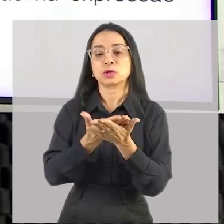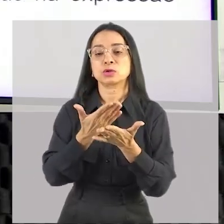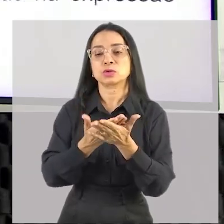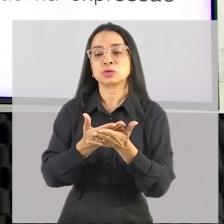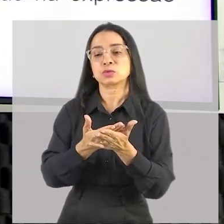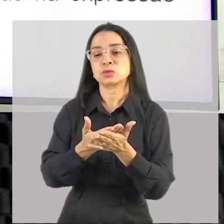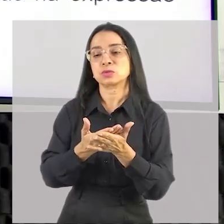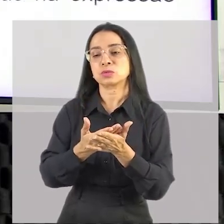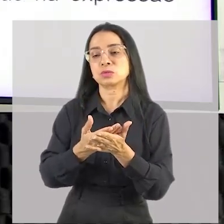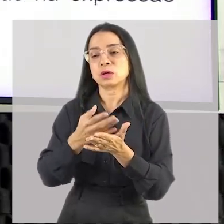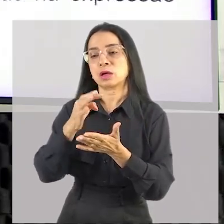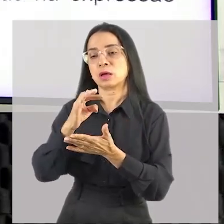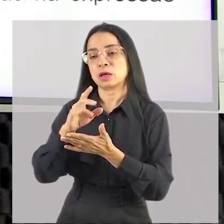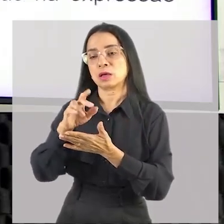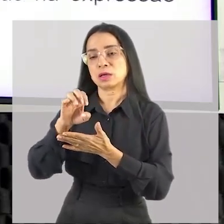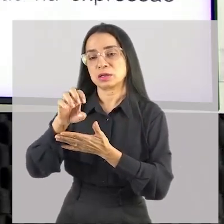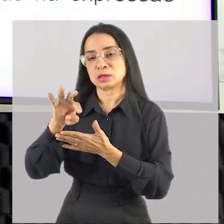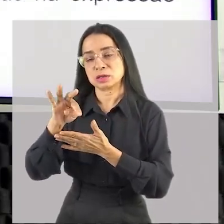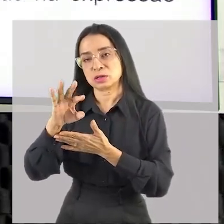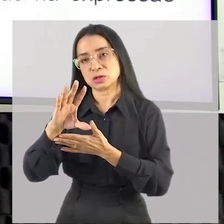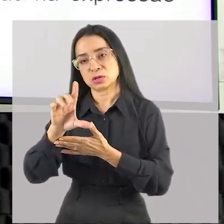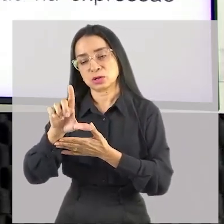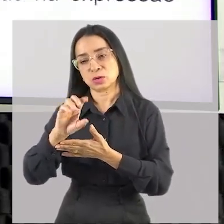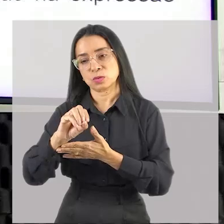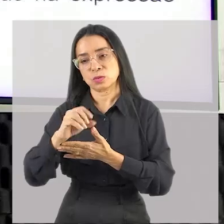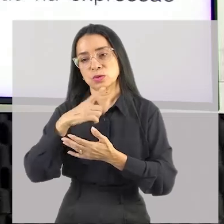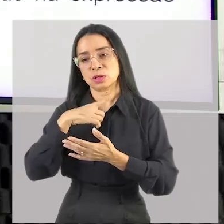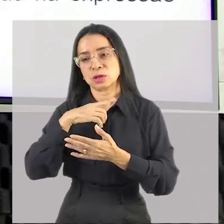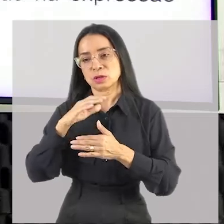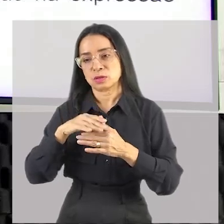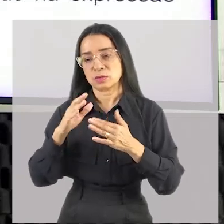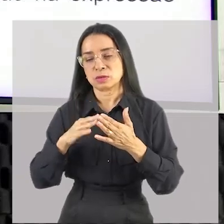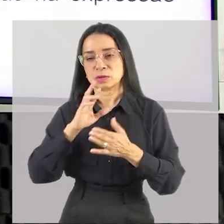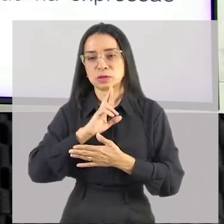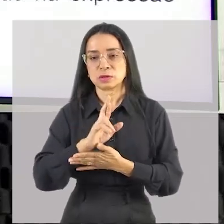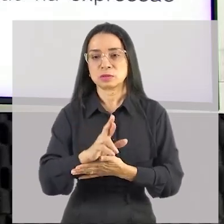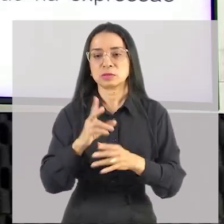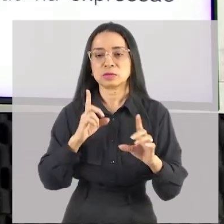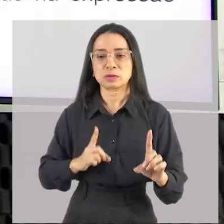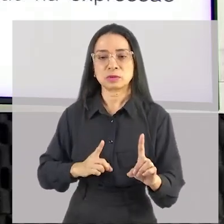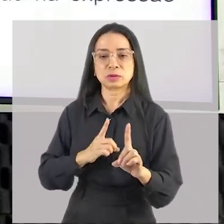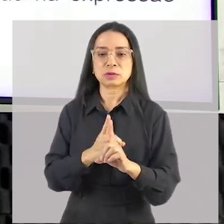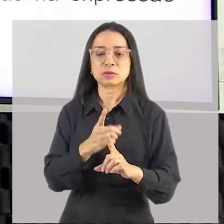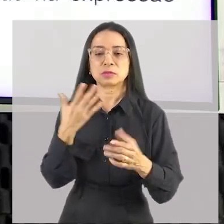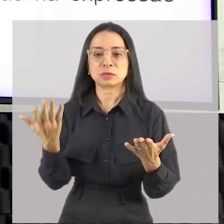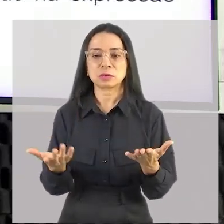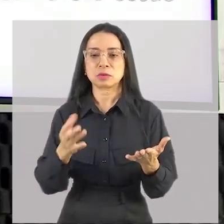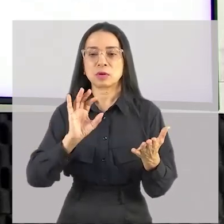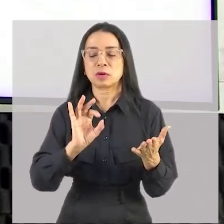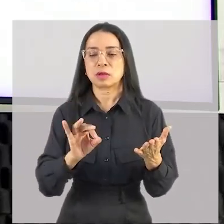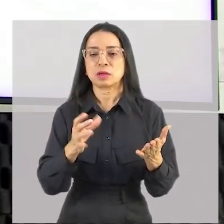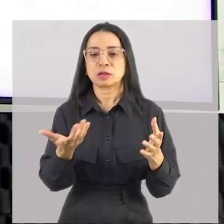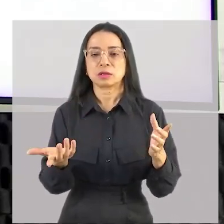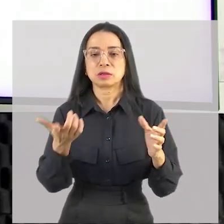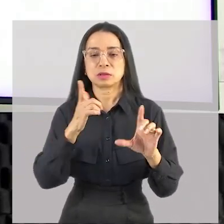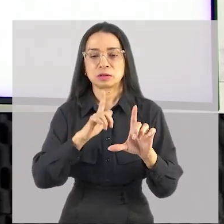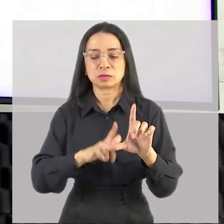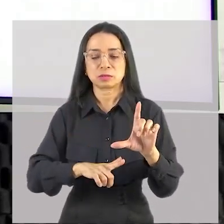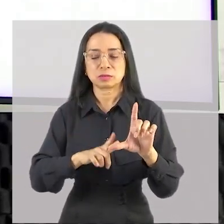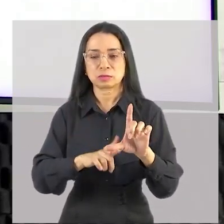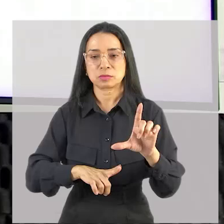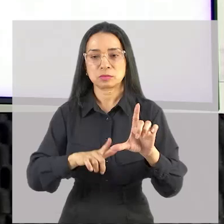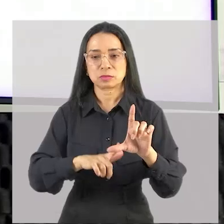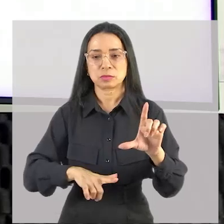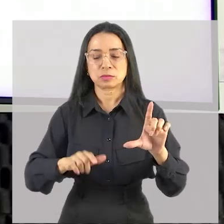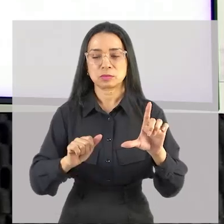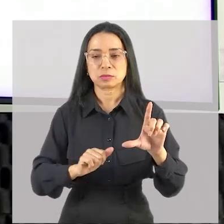essas alternativas para você marcar, para você descobrir qual é a correta. Com certeza você